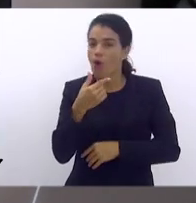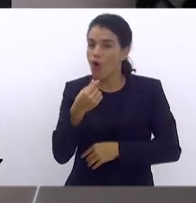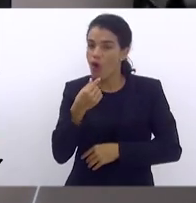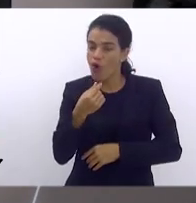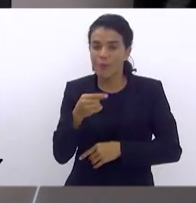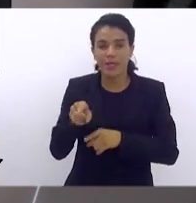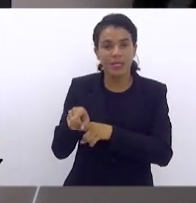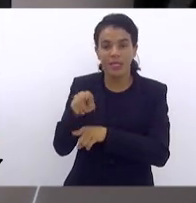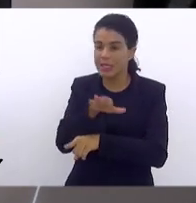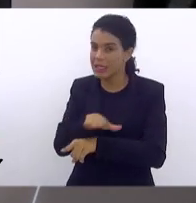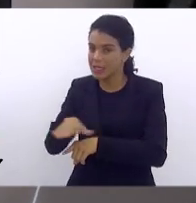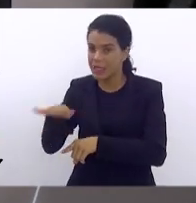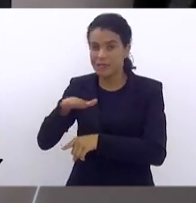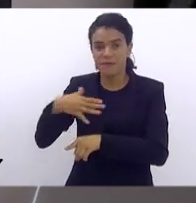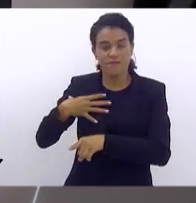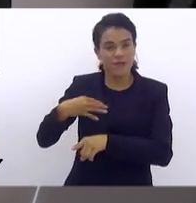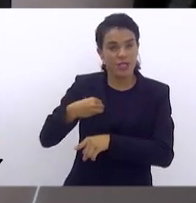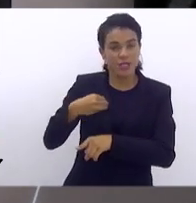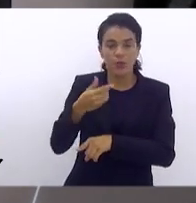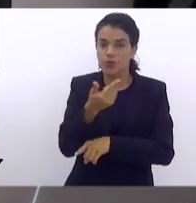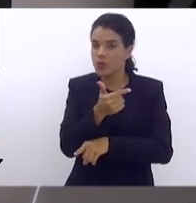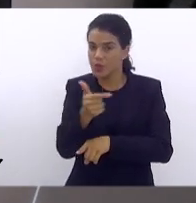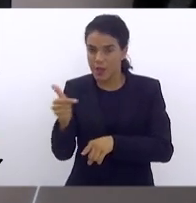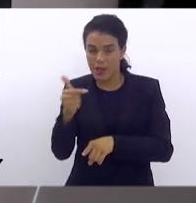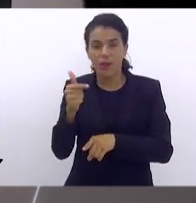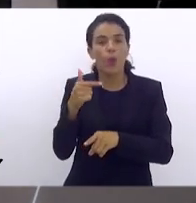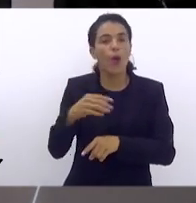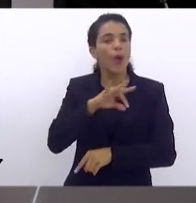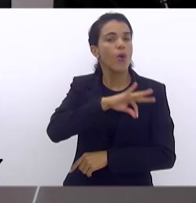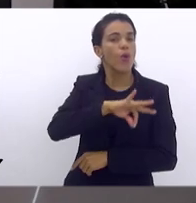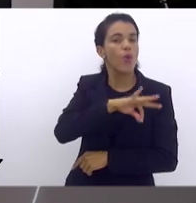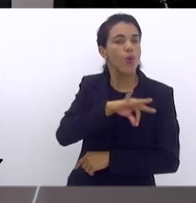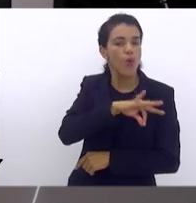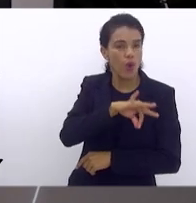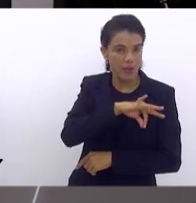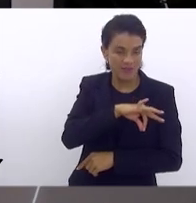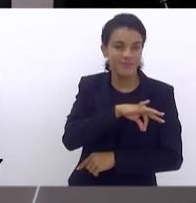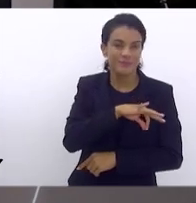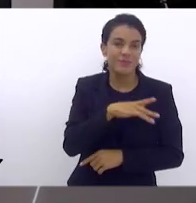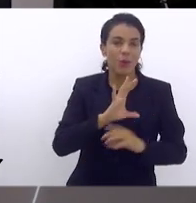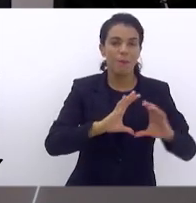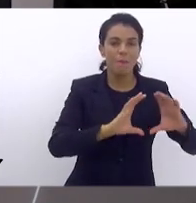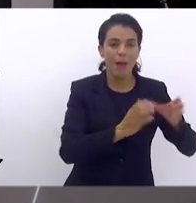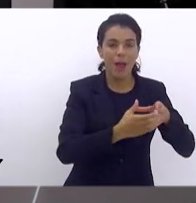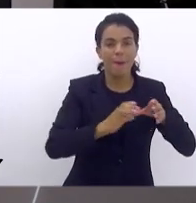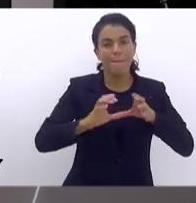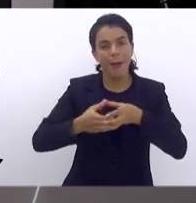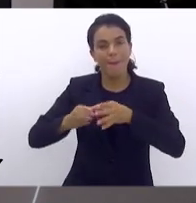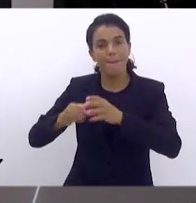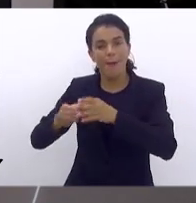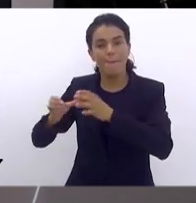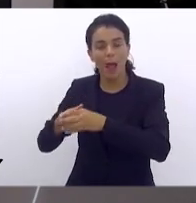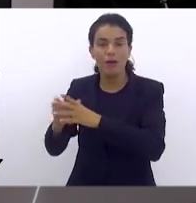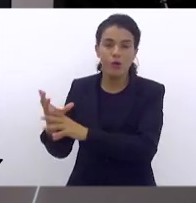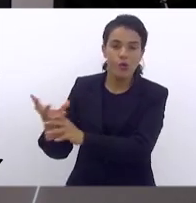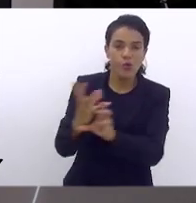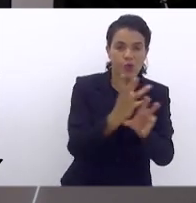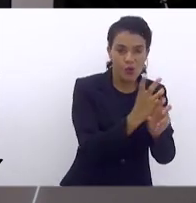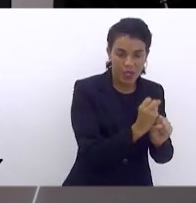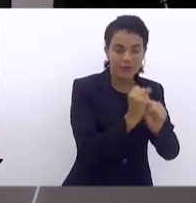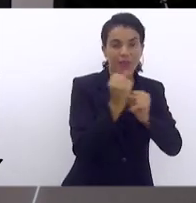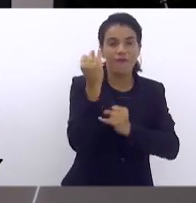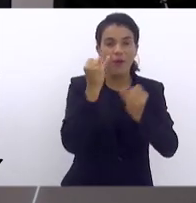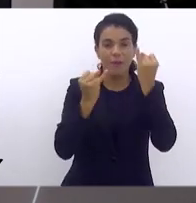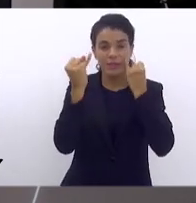por crianças se tem filho ou se não tem filho qual é a renda e enfim isso faz com que a política pública